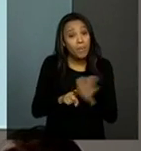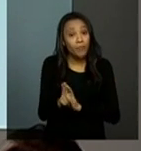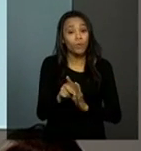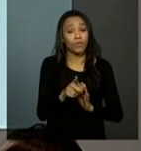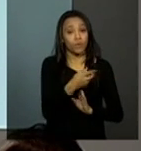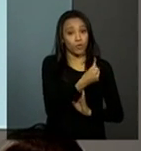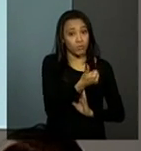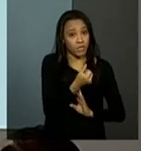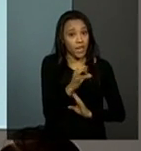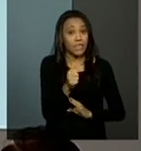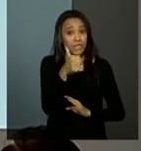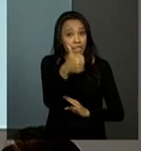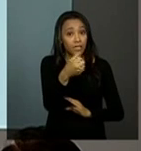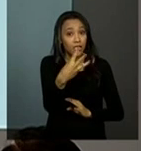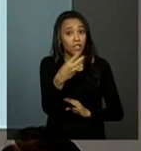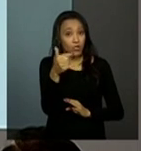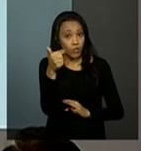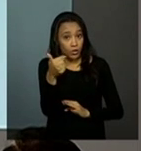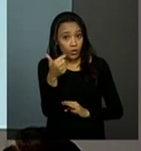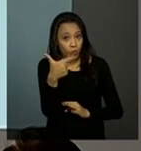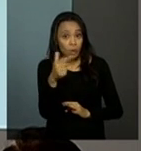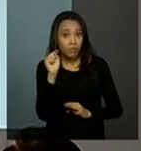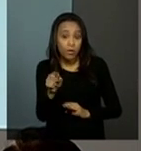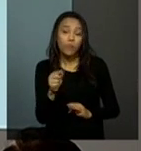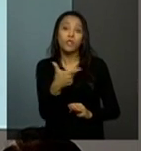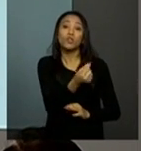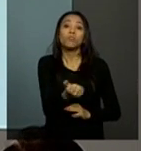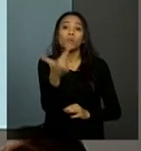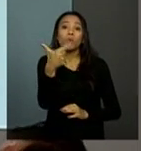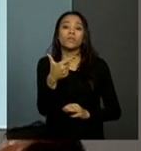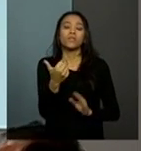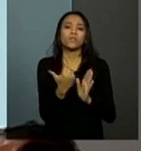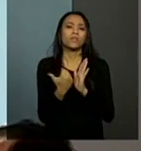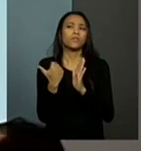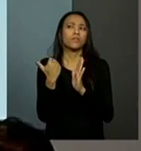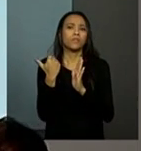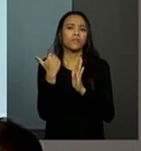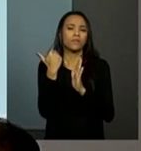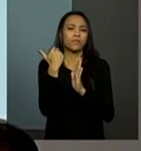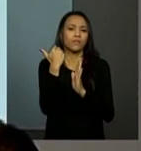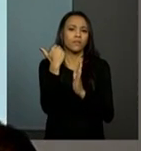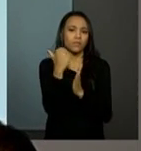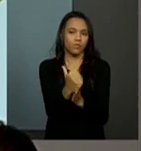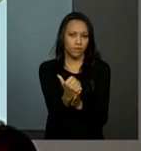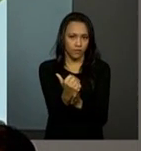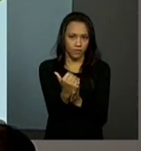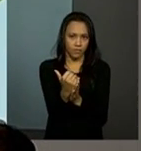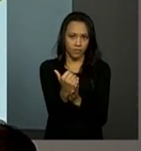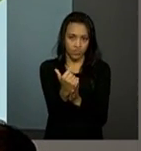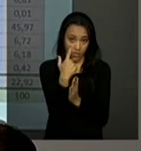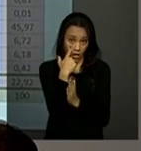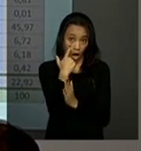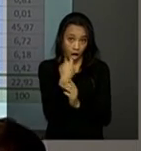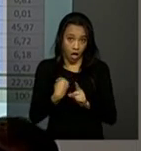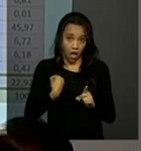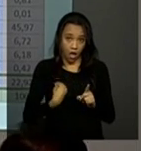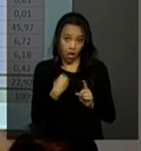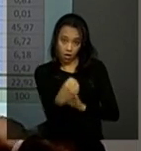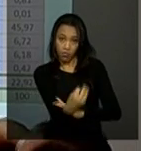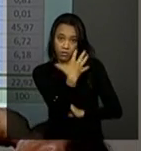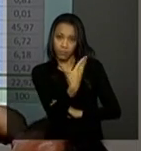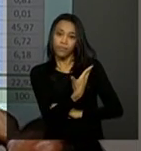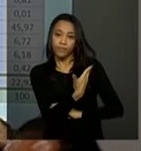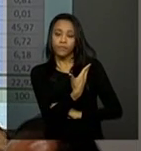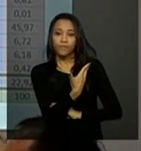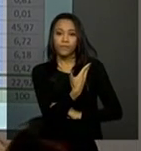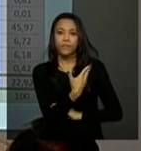era 132 mil, e em 2012 foram 172. Está na tabela. Tá, mas é isso aqui, ó.